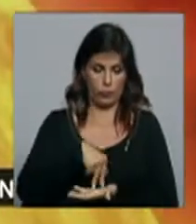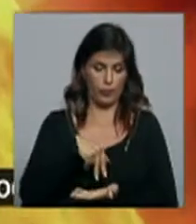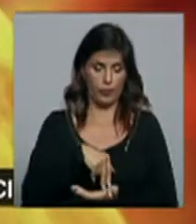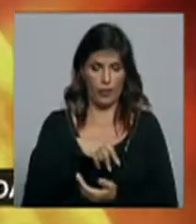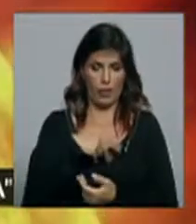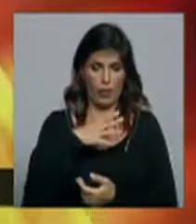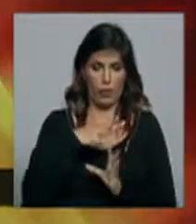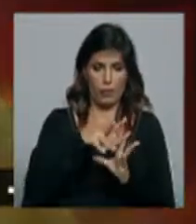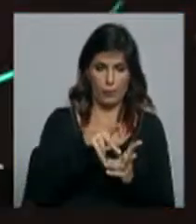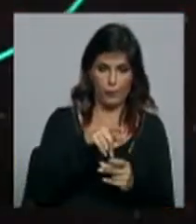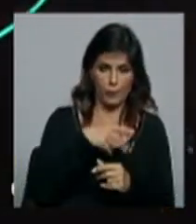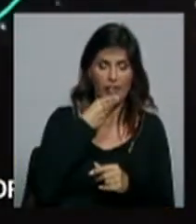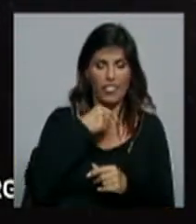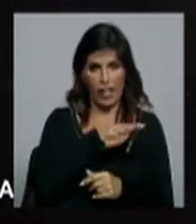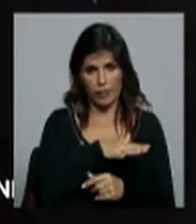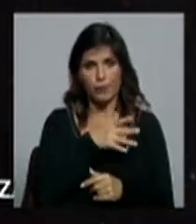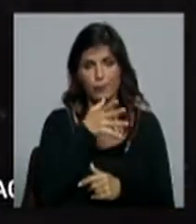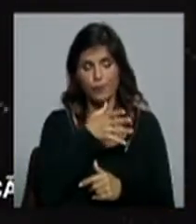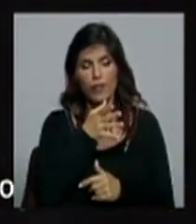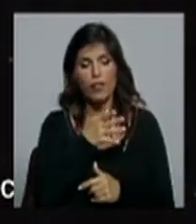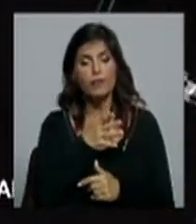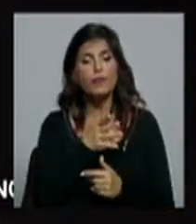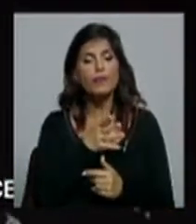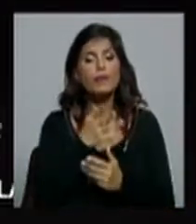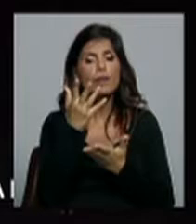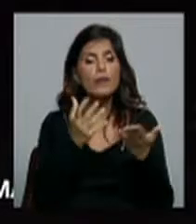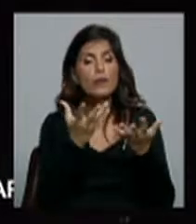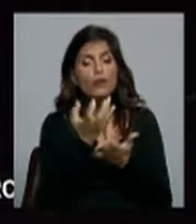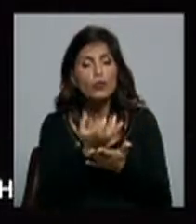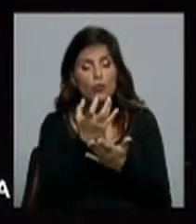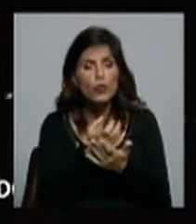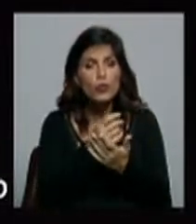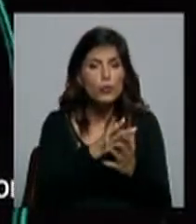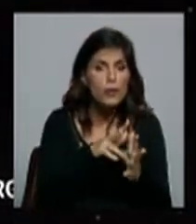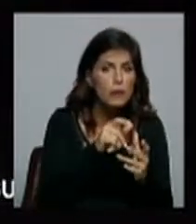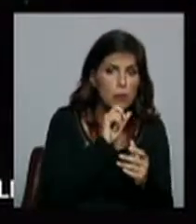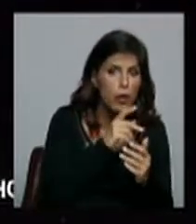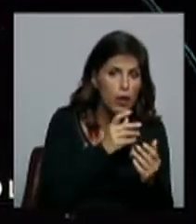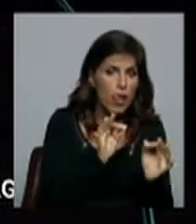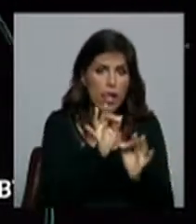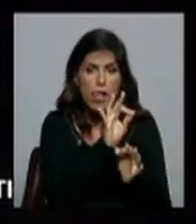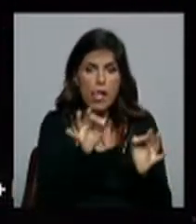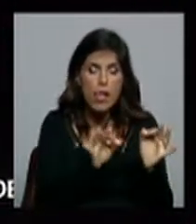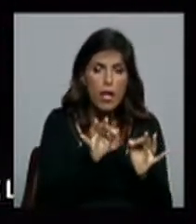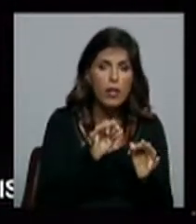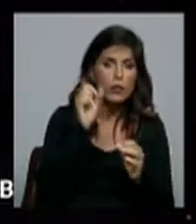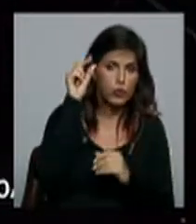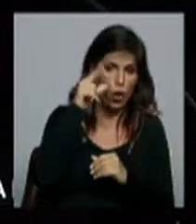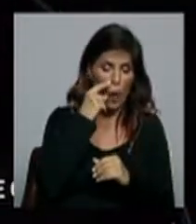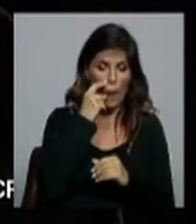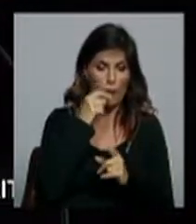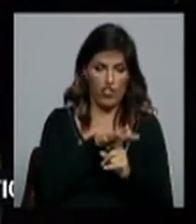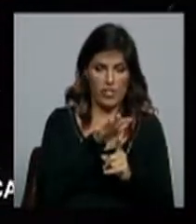seguinte: será que a gravidade dos planetas também pode ali mexer um bocadinho com aquele depósito magnético de tacoclina